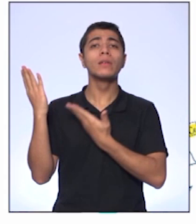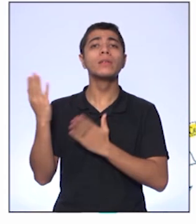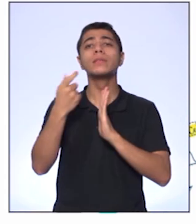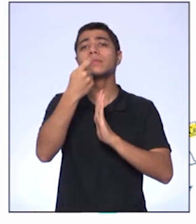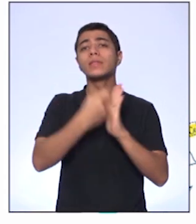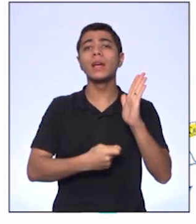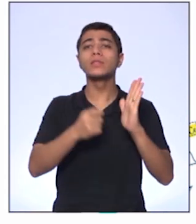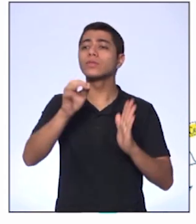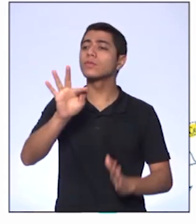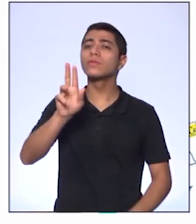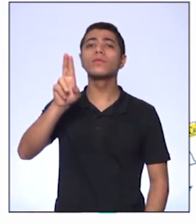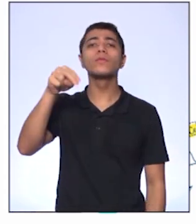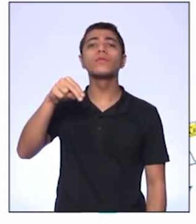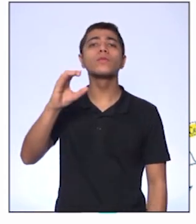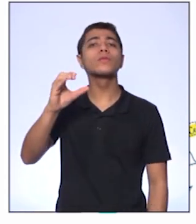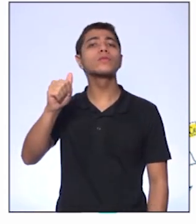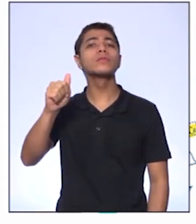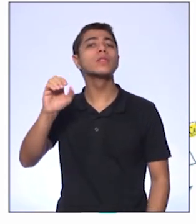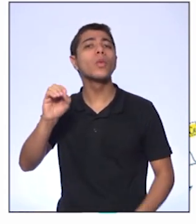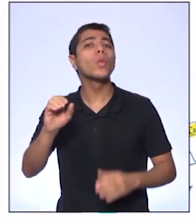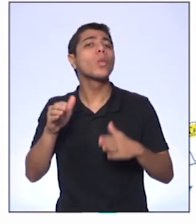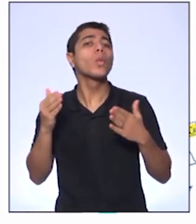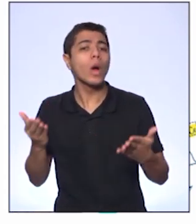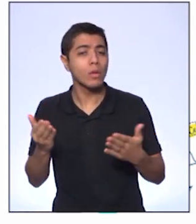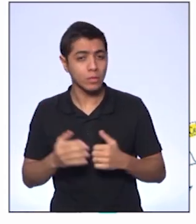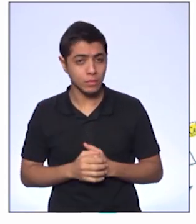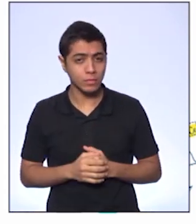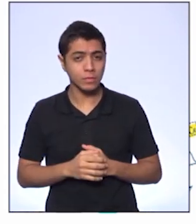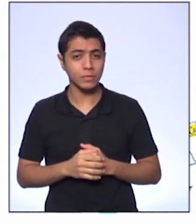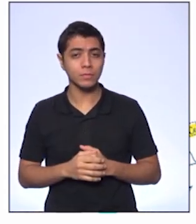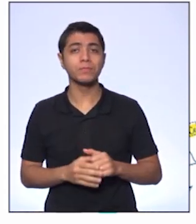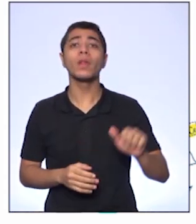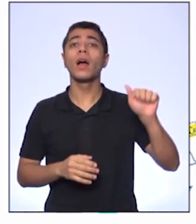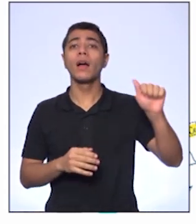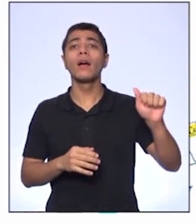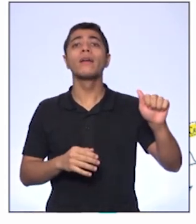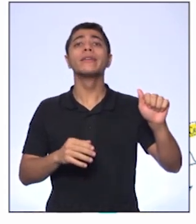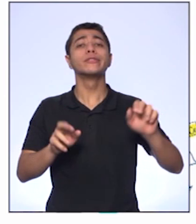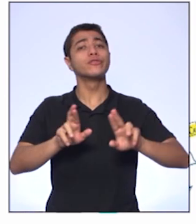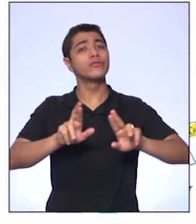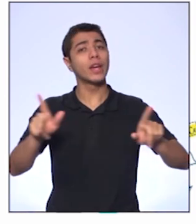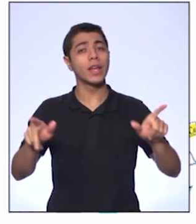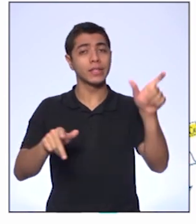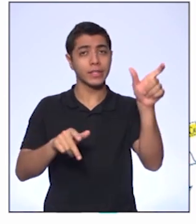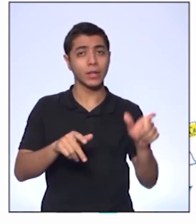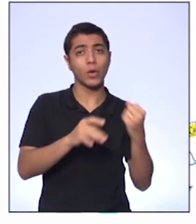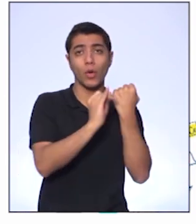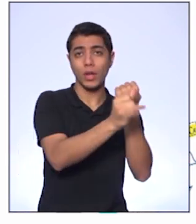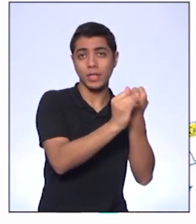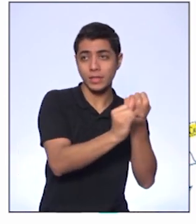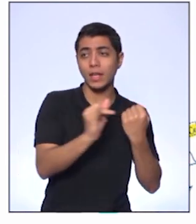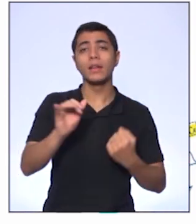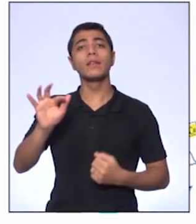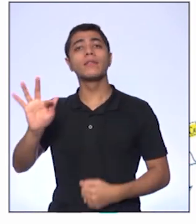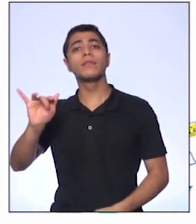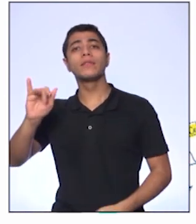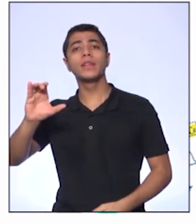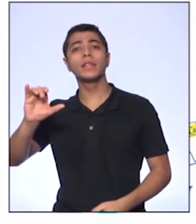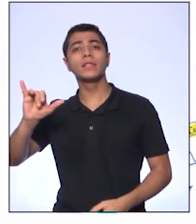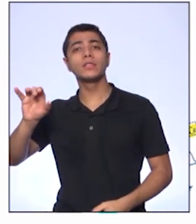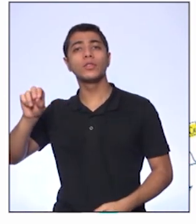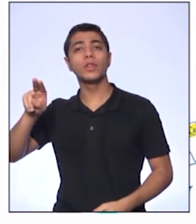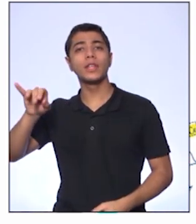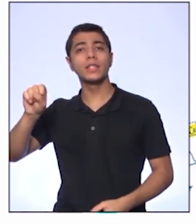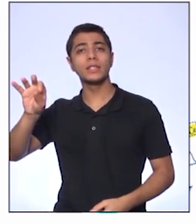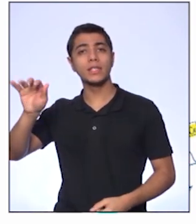constitui nas diferenças entre o cronista e o ficcionista, nos elementos que servem de inspiração ao